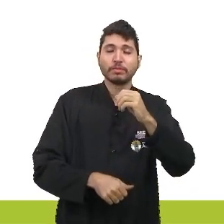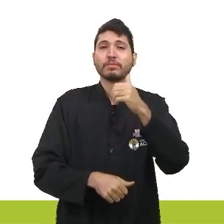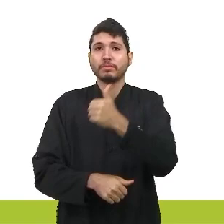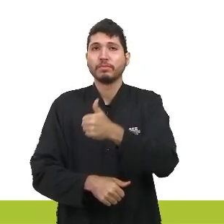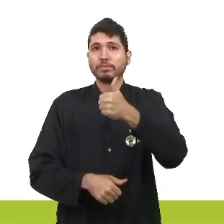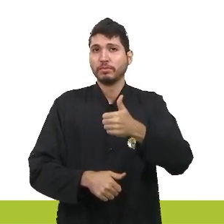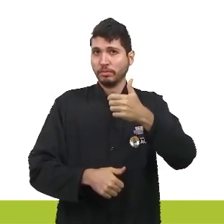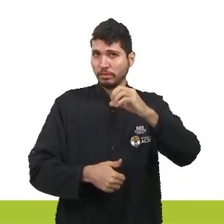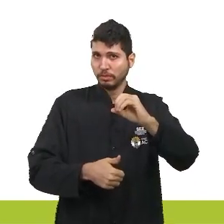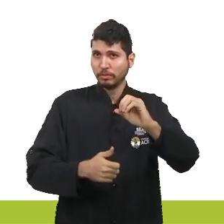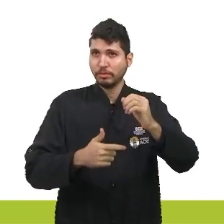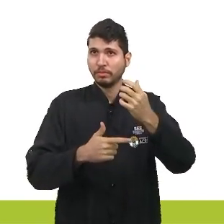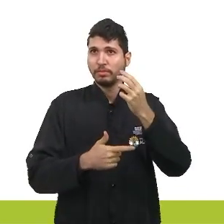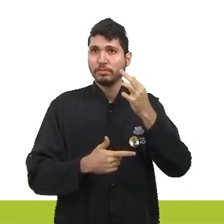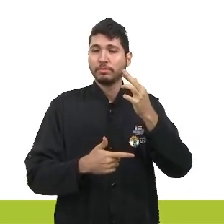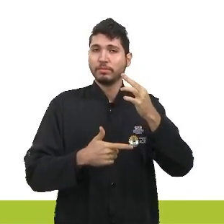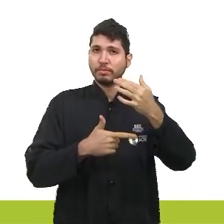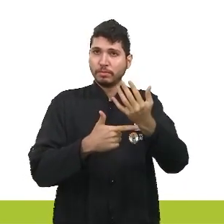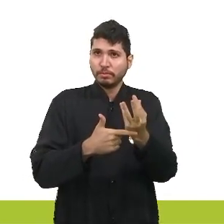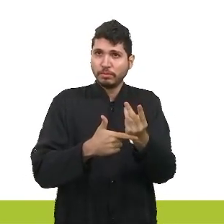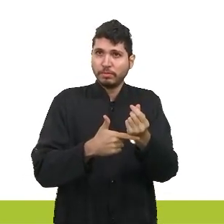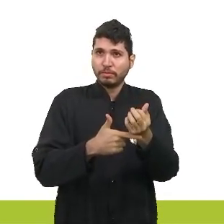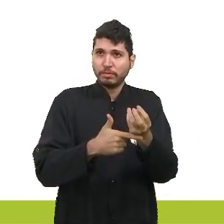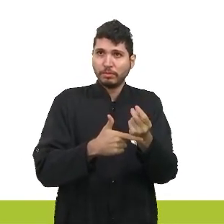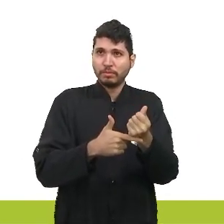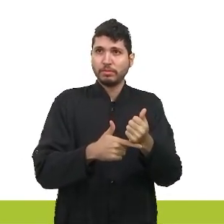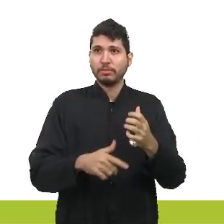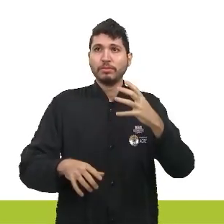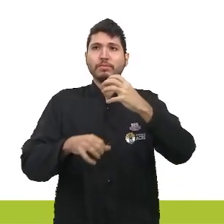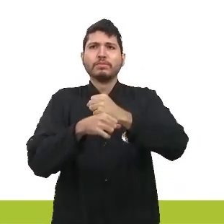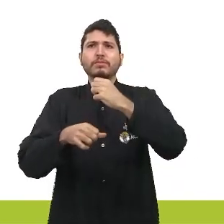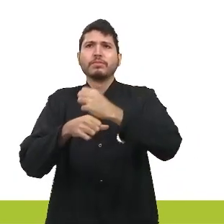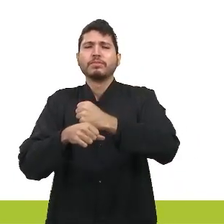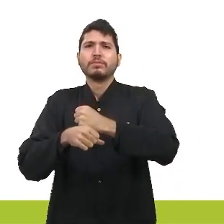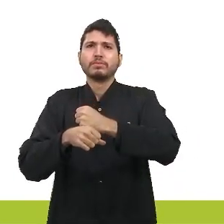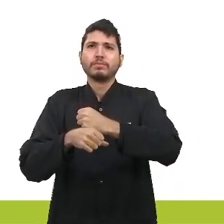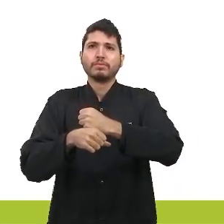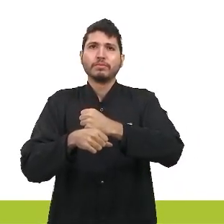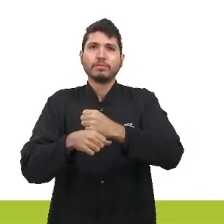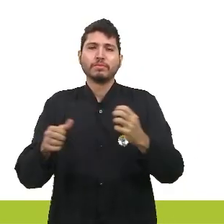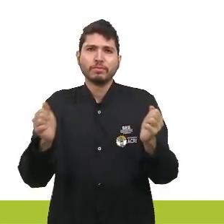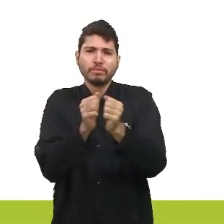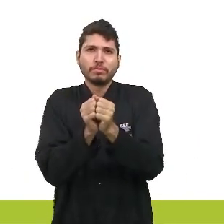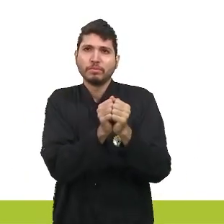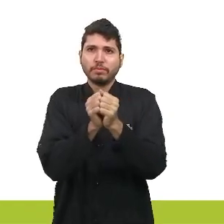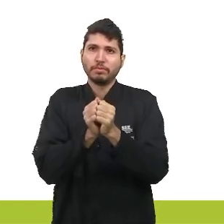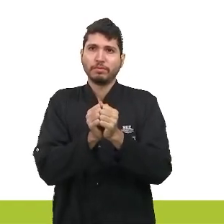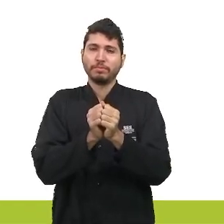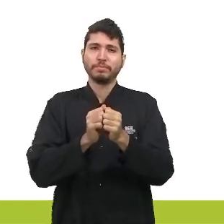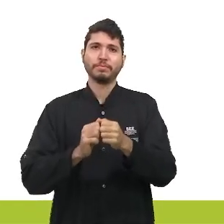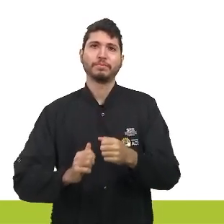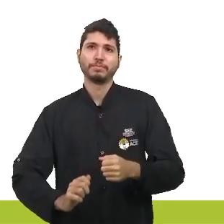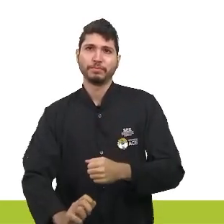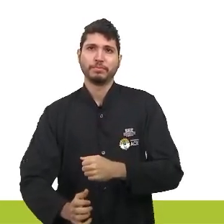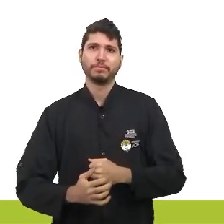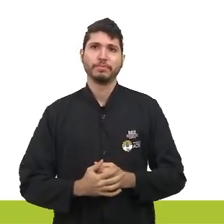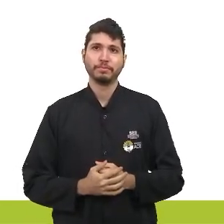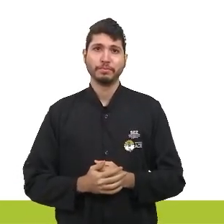rondonienses? 60. Então, 60, essa probabilidade,